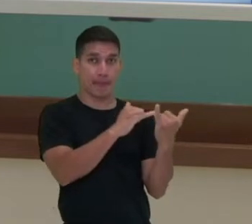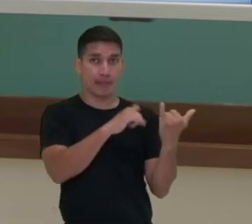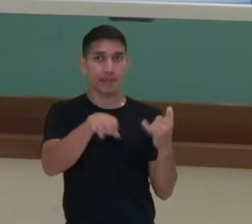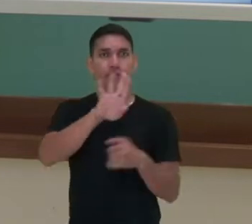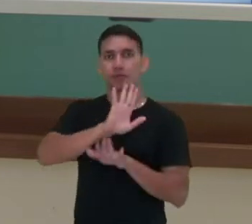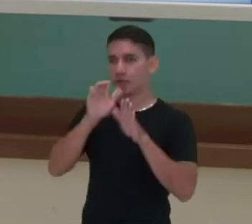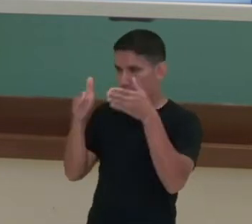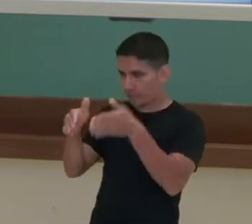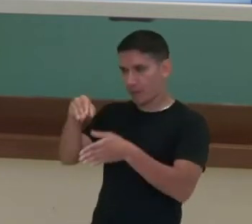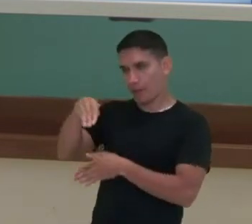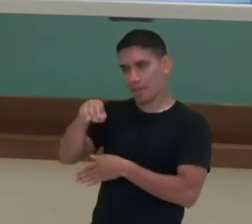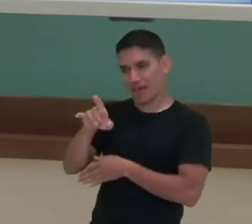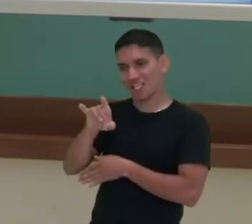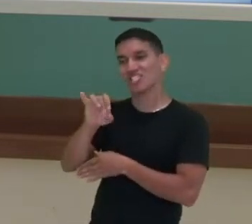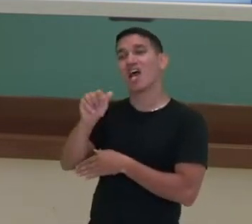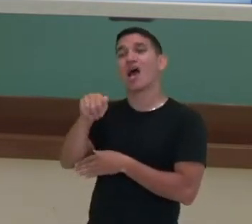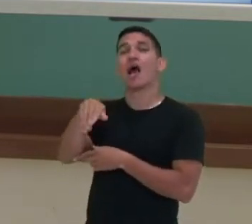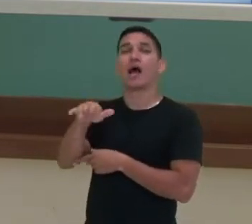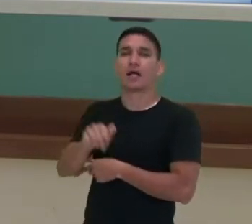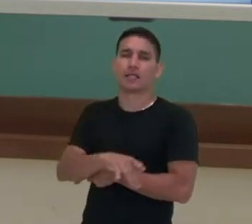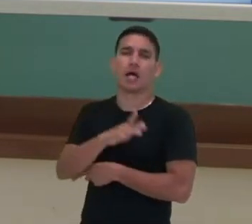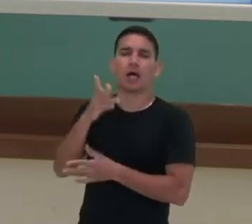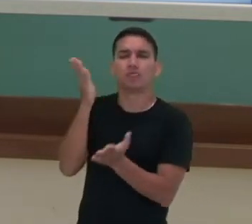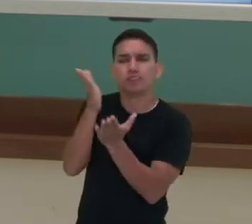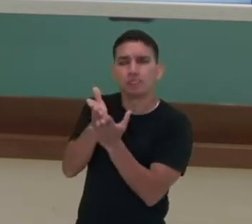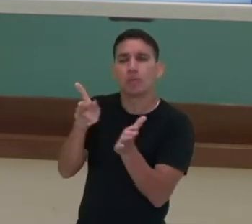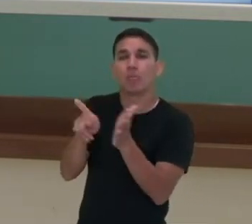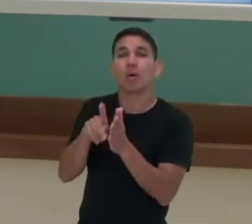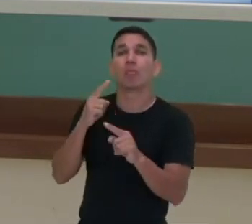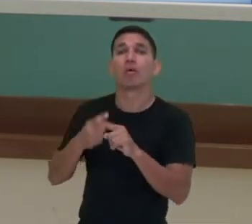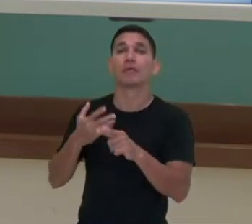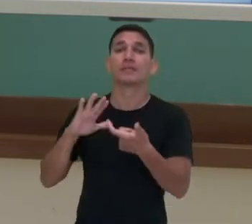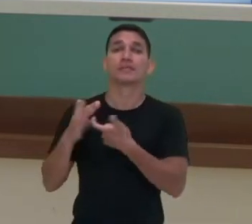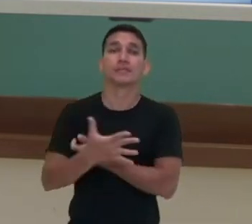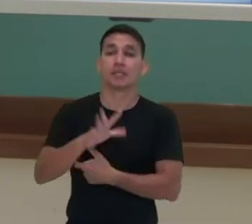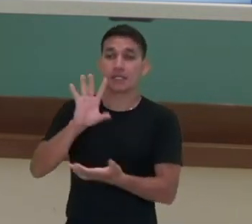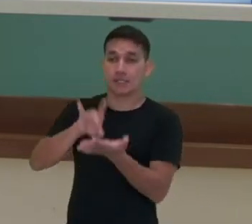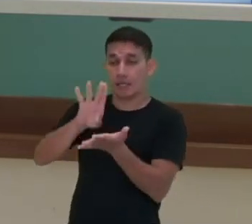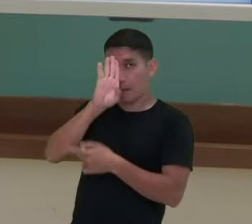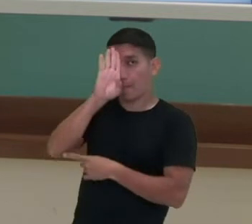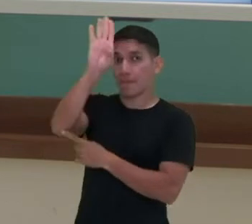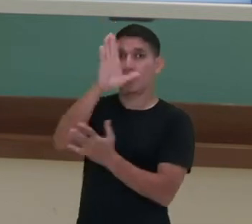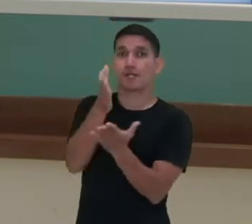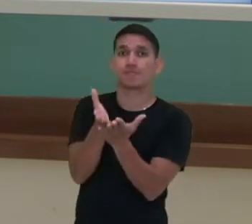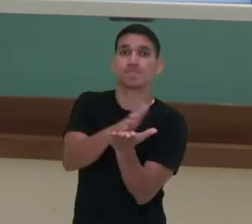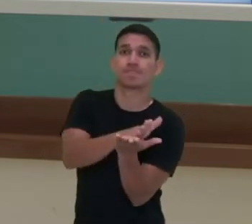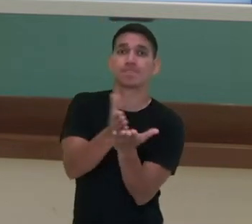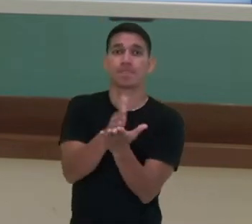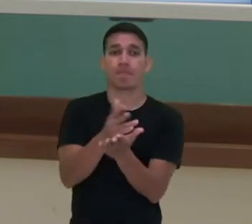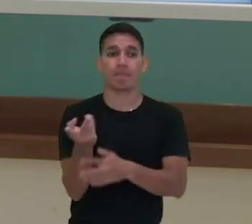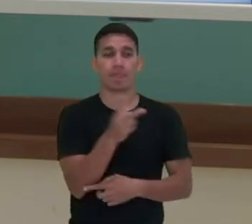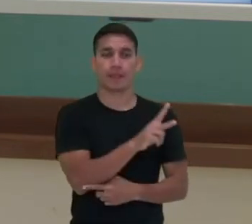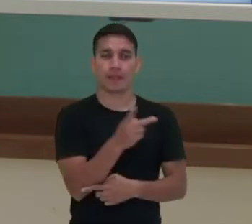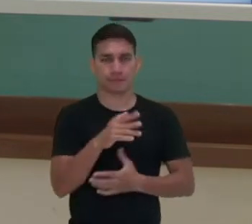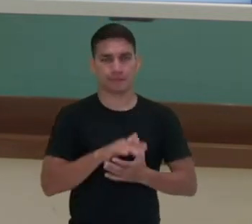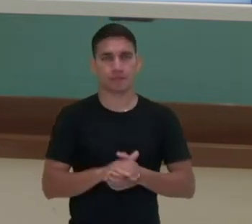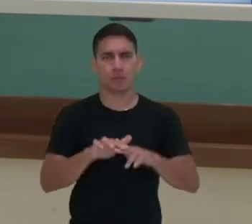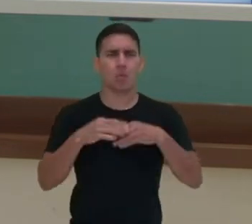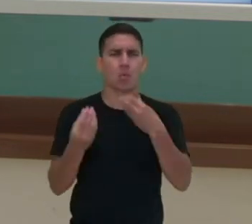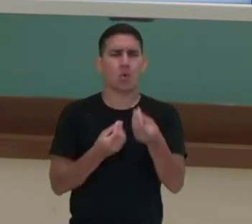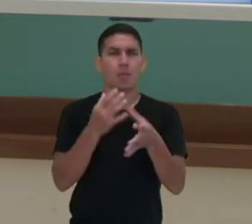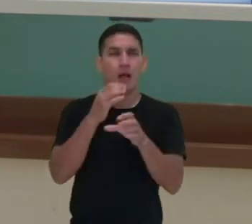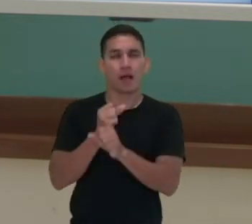e sim a mediana, porque a ideia é a gente achar o termo central, o termo equilíbrio entre as medidas. Como é que a